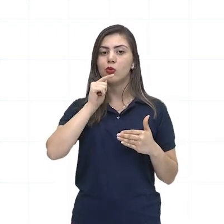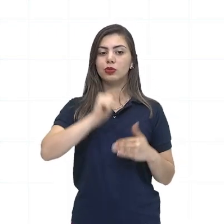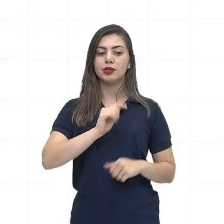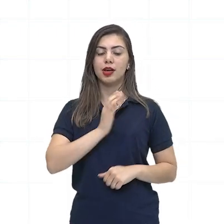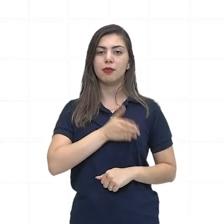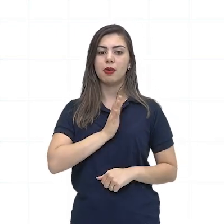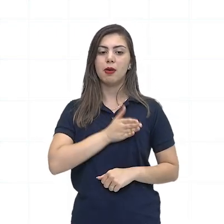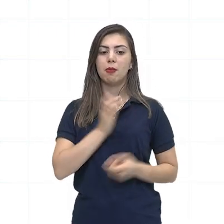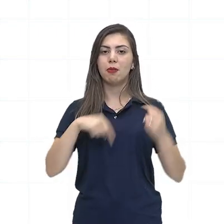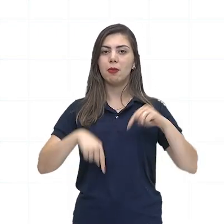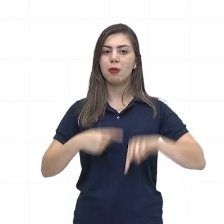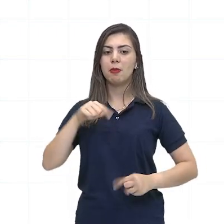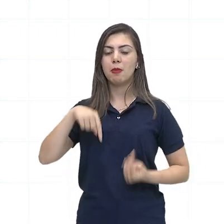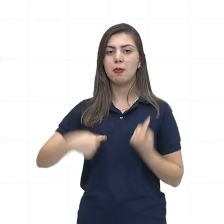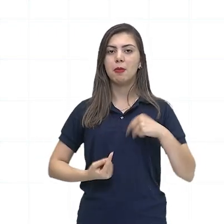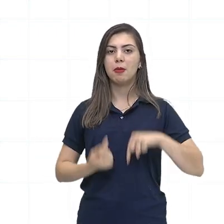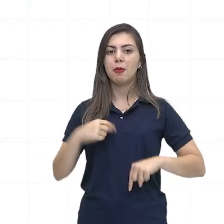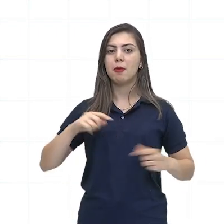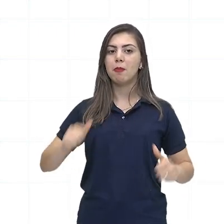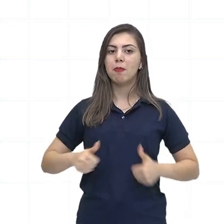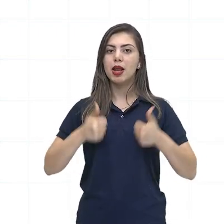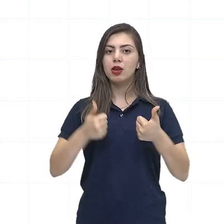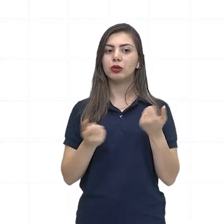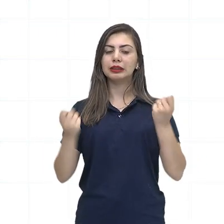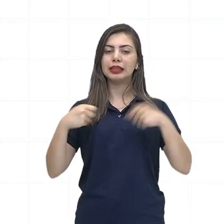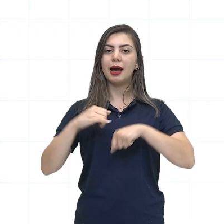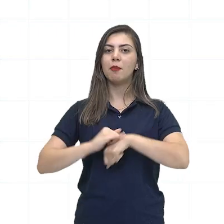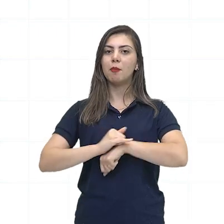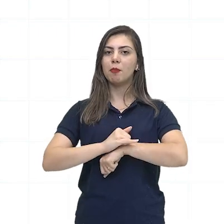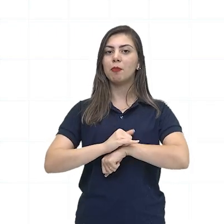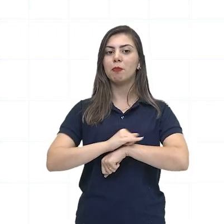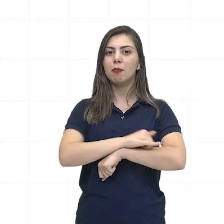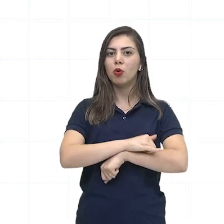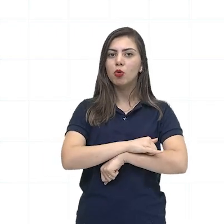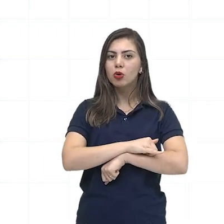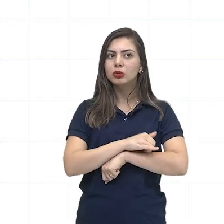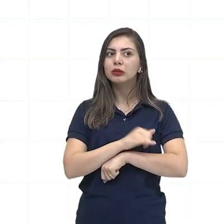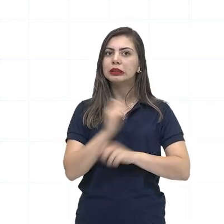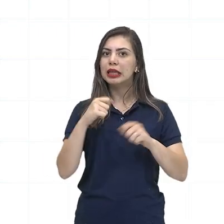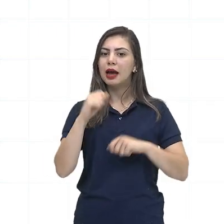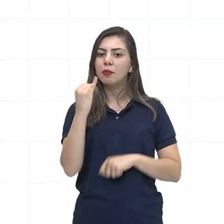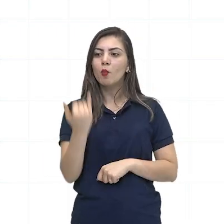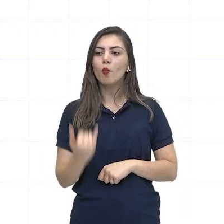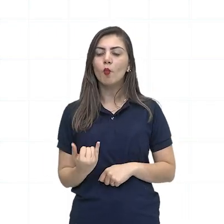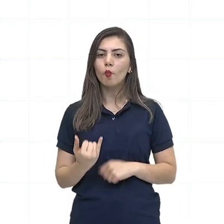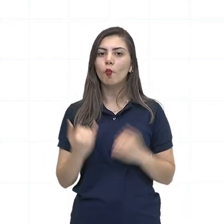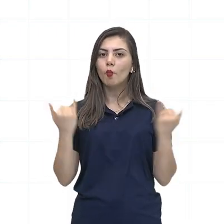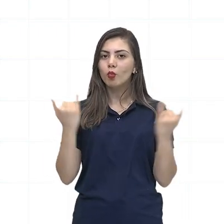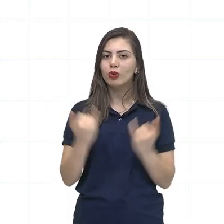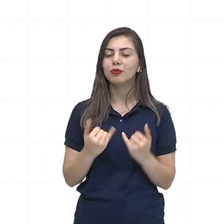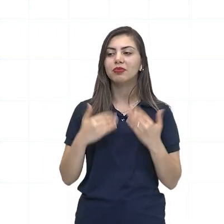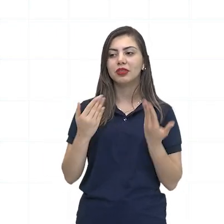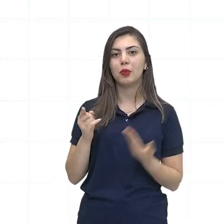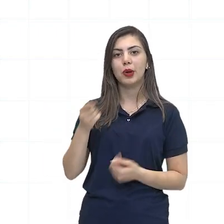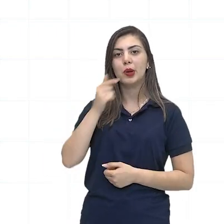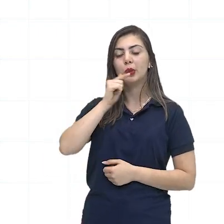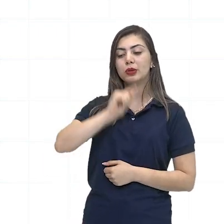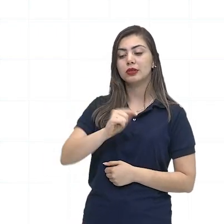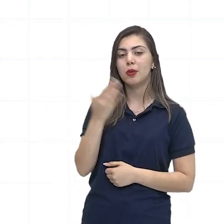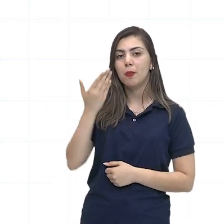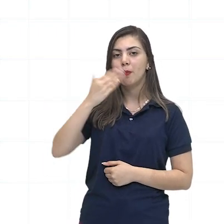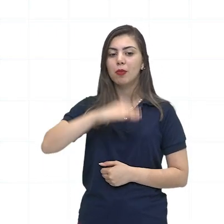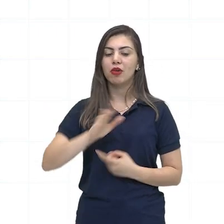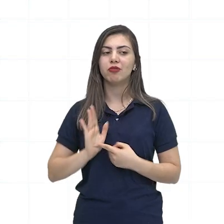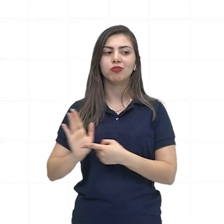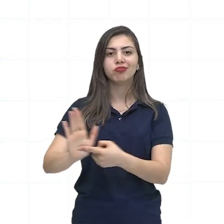fazia efeito ali no sistema cardiovascular e ajudava no emagrecimento. E a gente sabe que ele conseguiu comprovar isso. Tanto é que